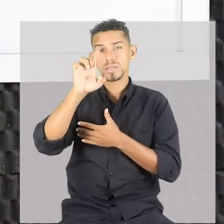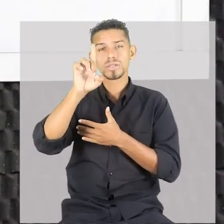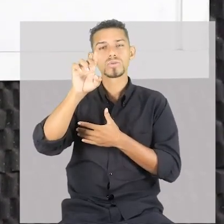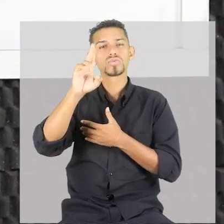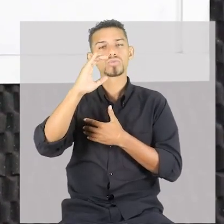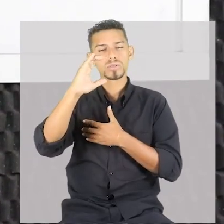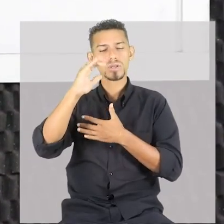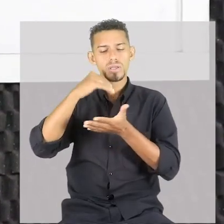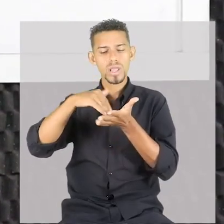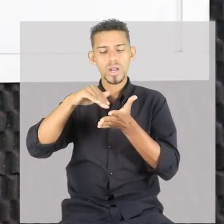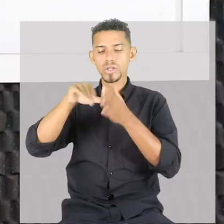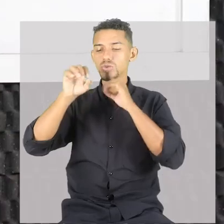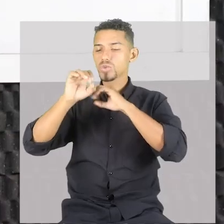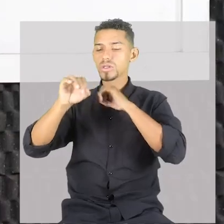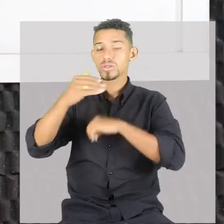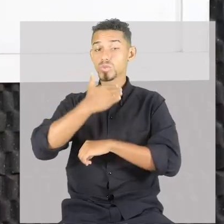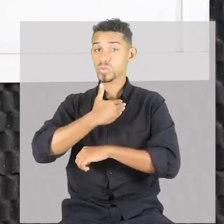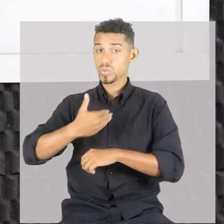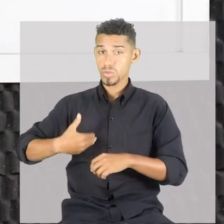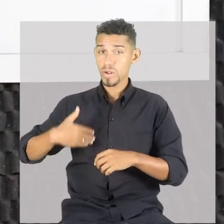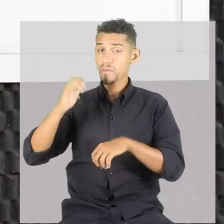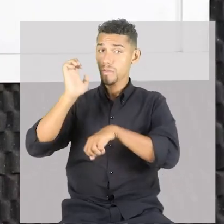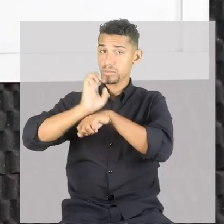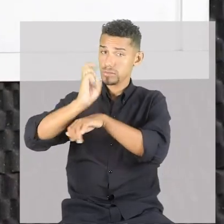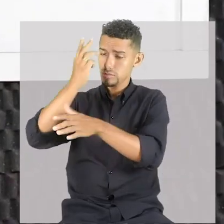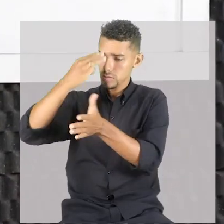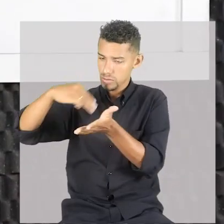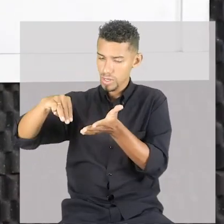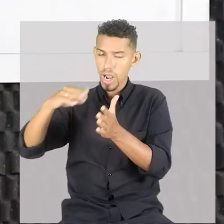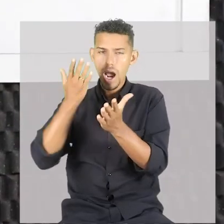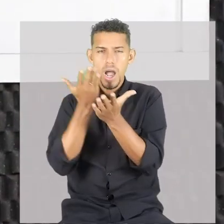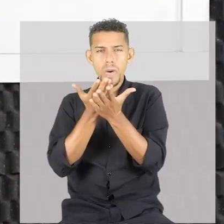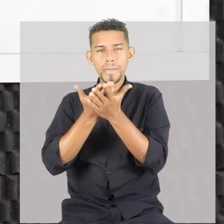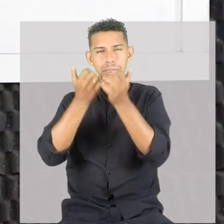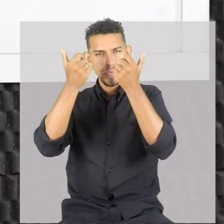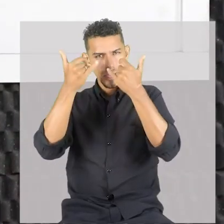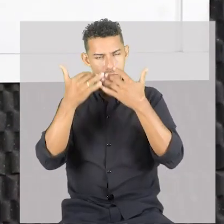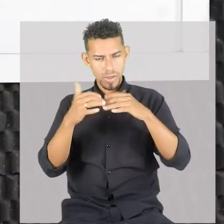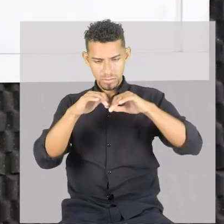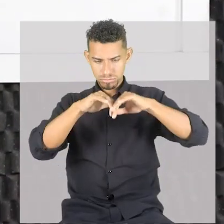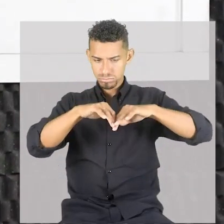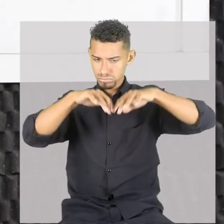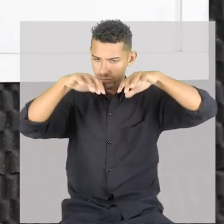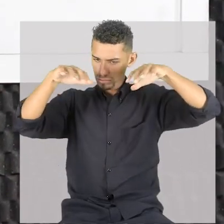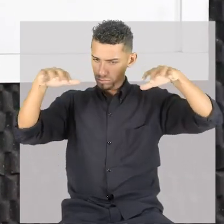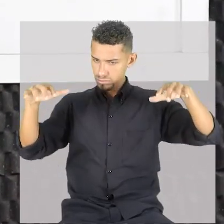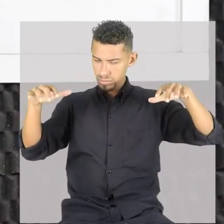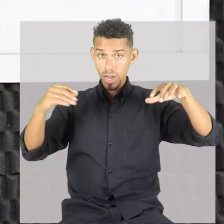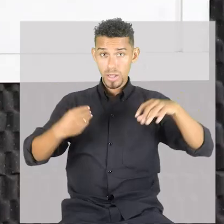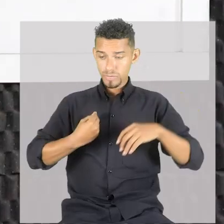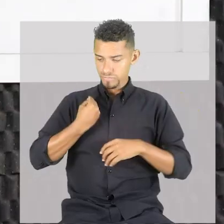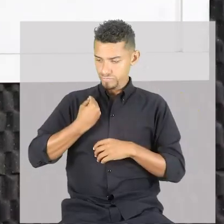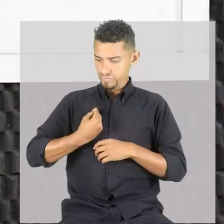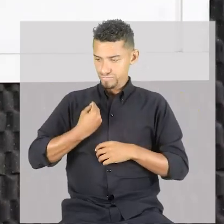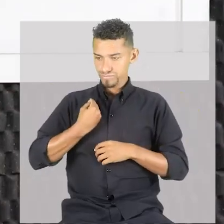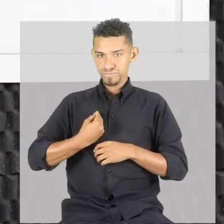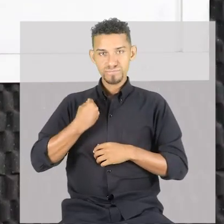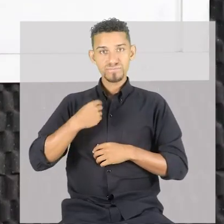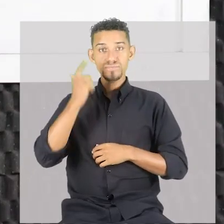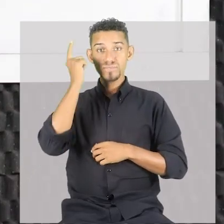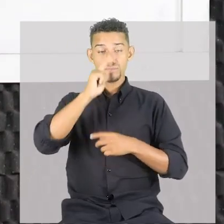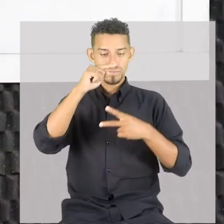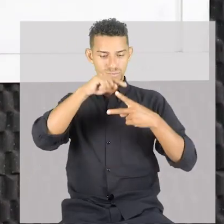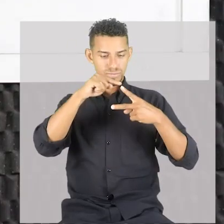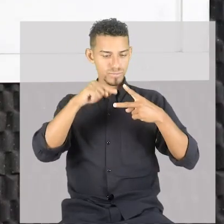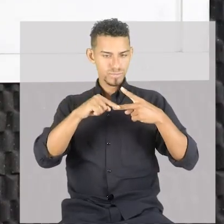vocês para um momento super interessante, uma aula aqui que fala pra gente sobre a divisão, né, da vida. Basicamente a gente divide aí em